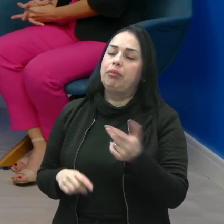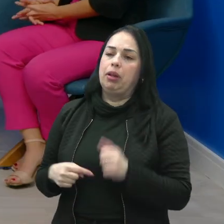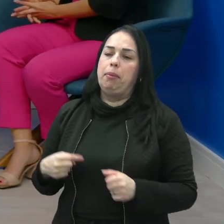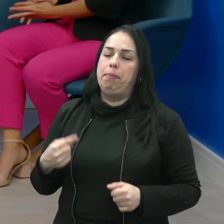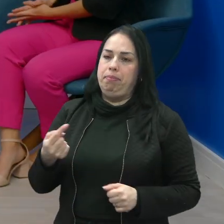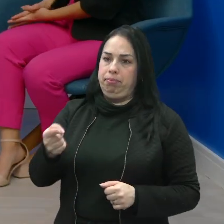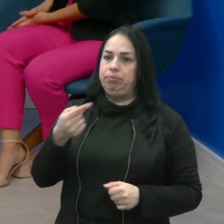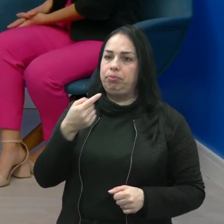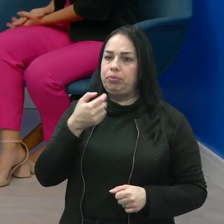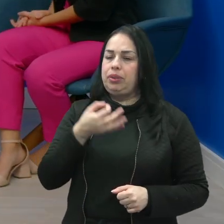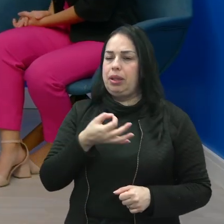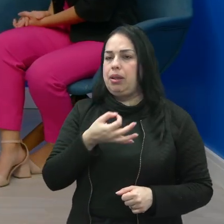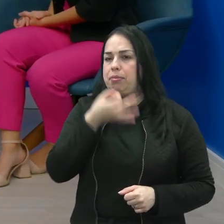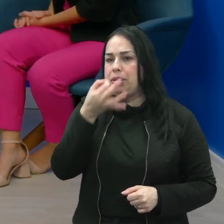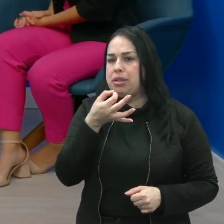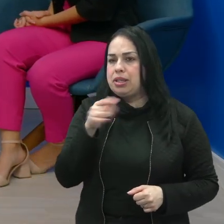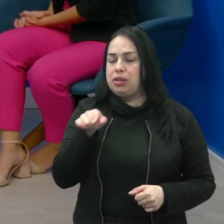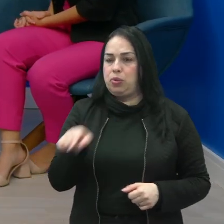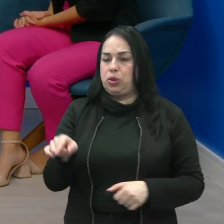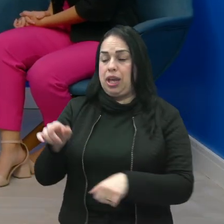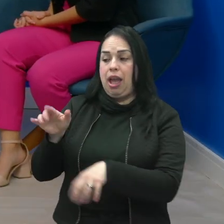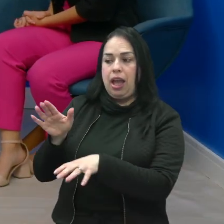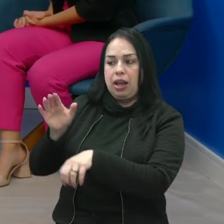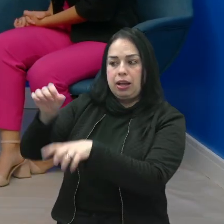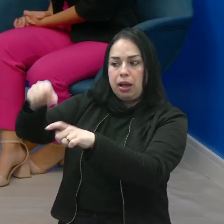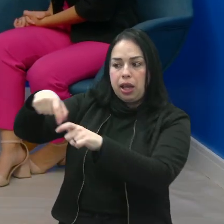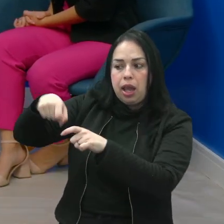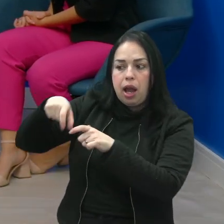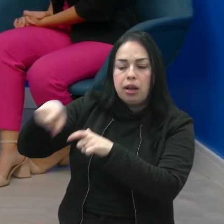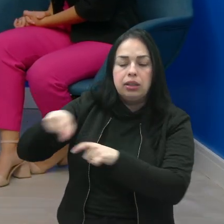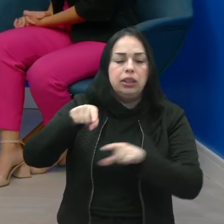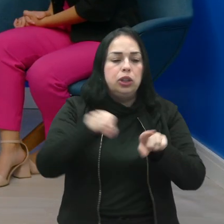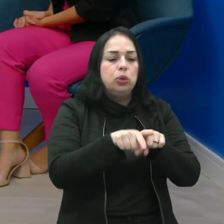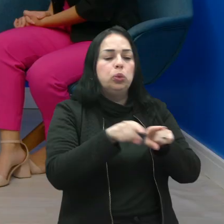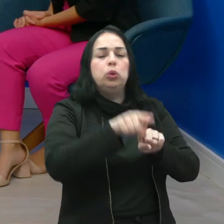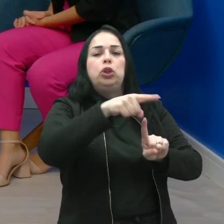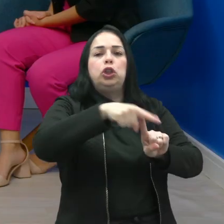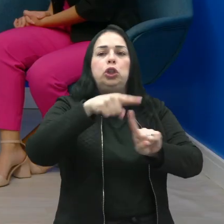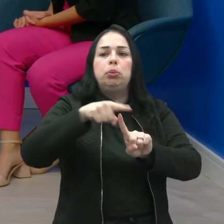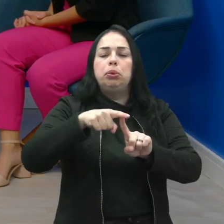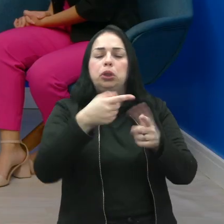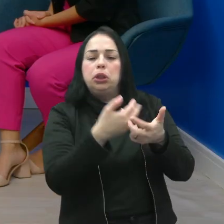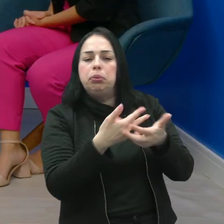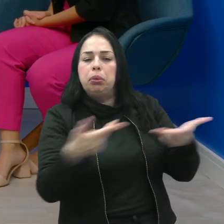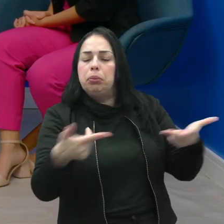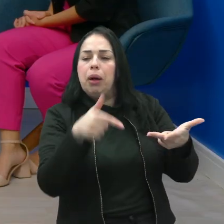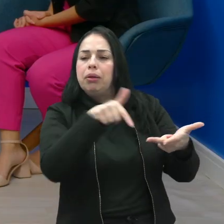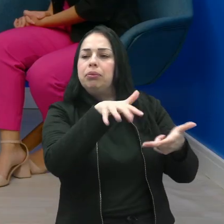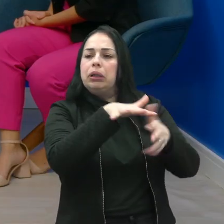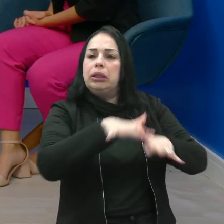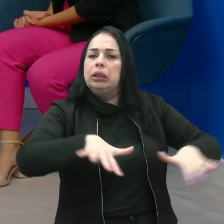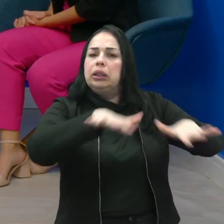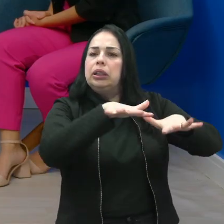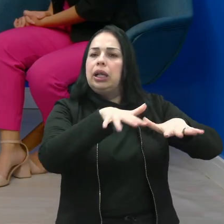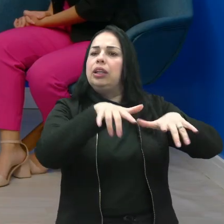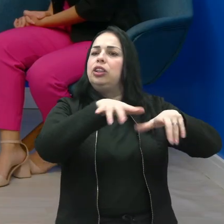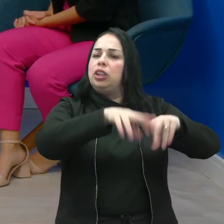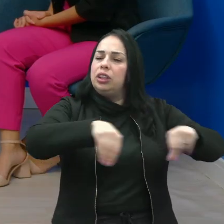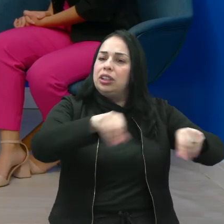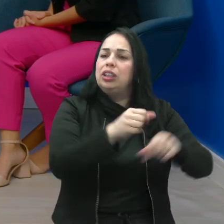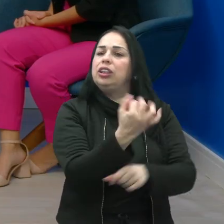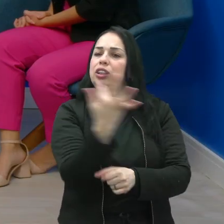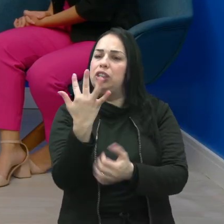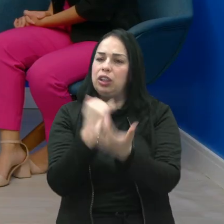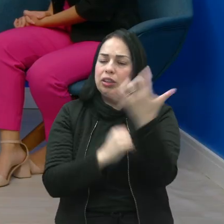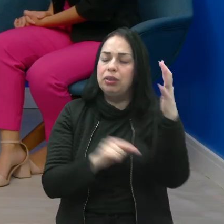que você falou, desse distanciamento entre o que é produzido e os biomas, isso aí é o reflexo de uma produção,